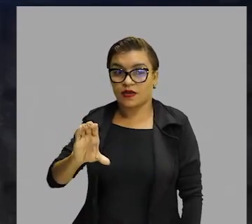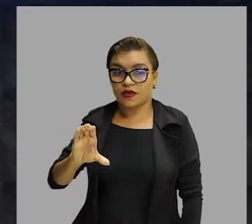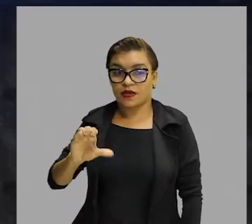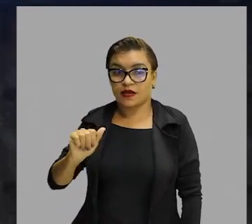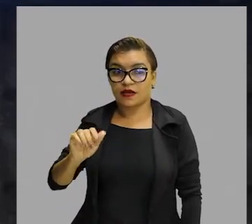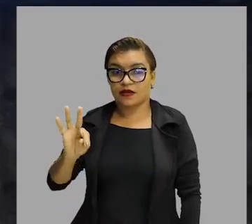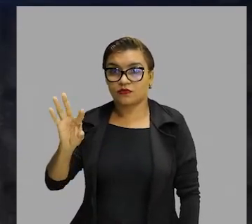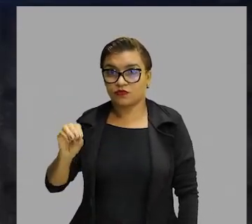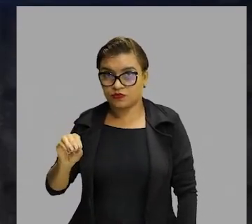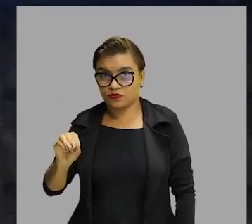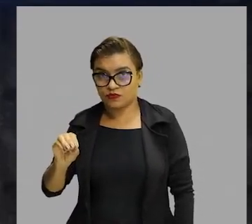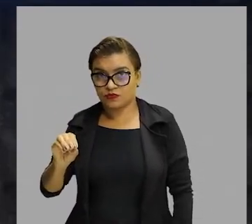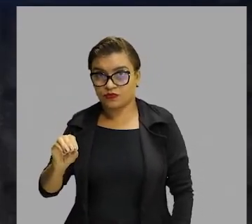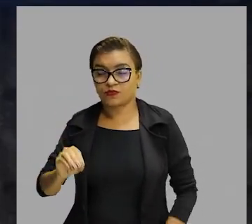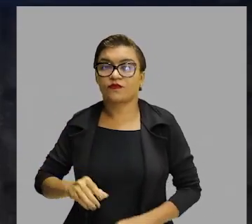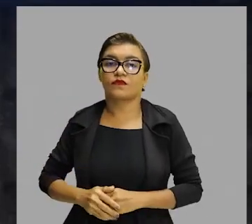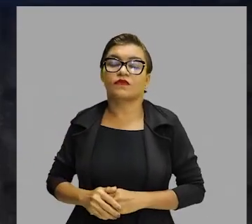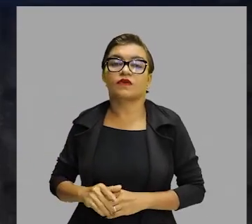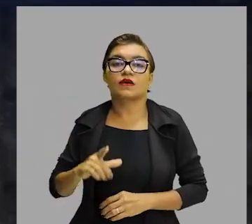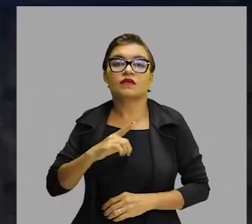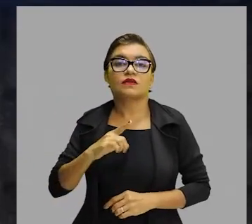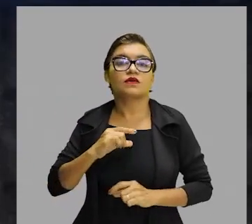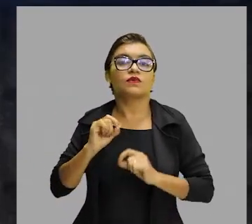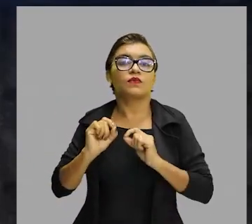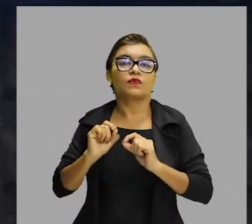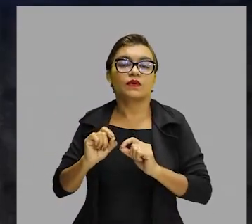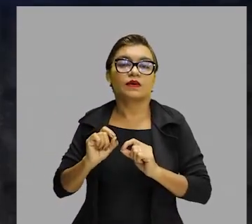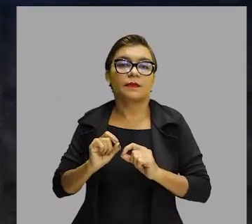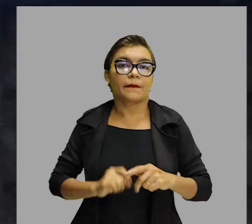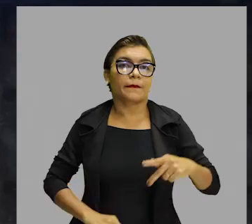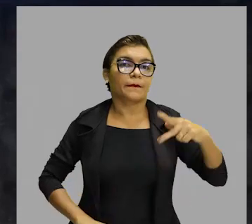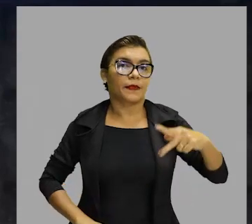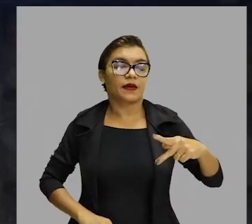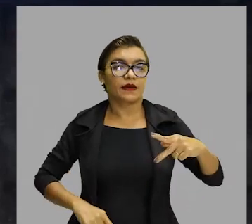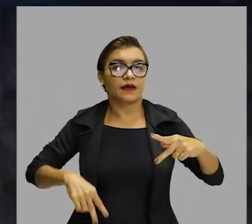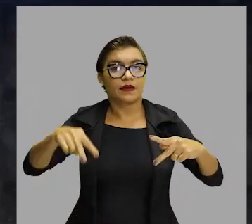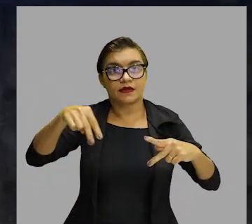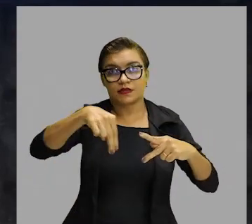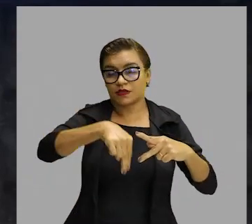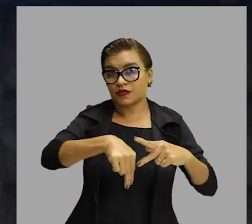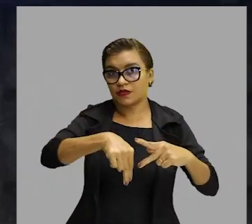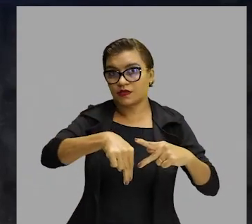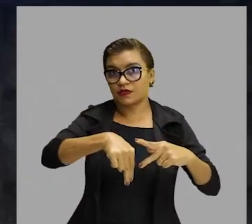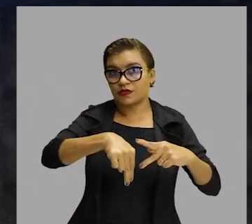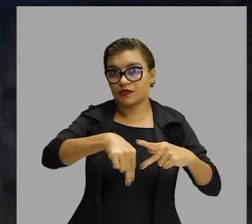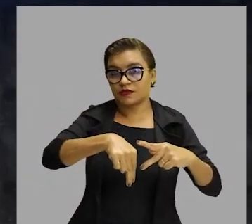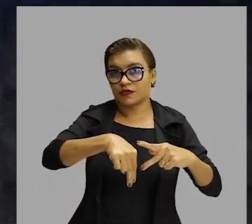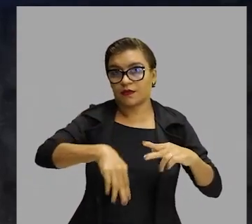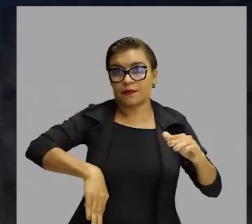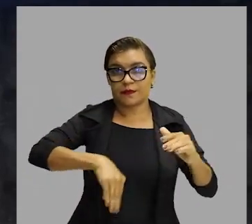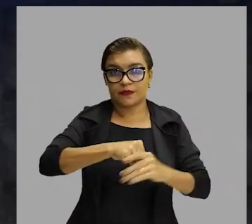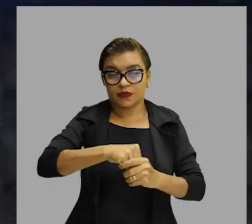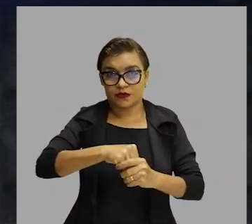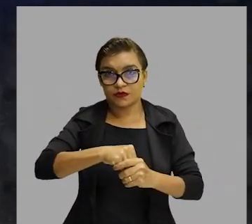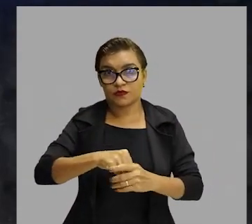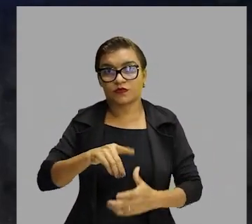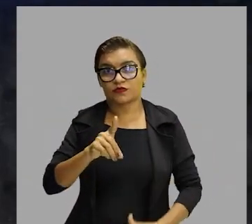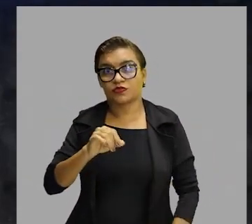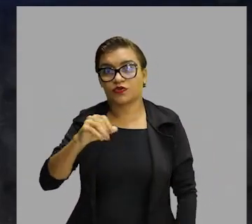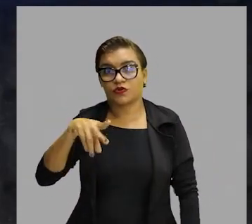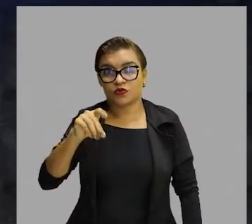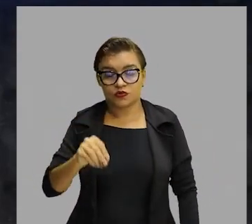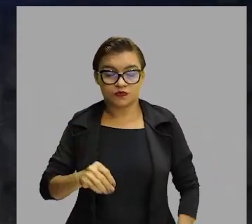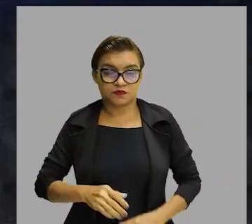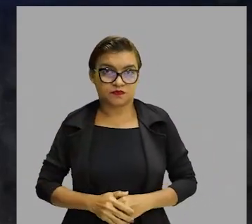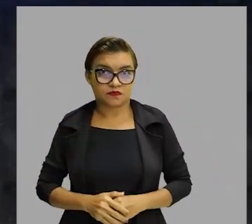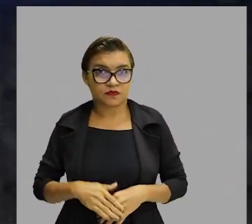aí essa junção P e N que nós encontramos lá no diodo, tá ok? Então a corrente elétrica